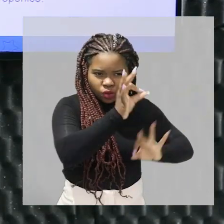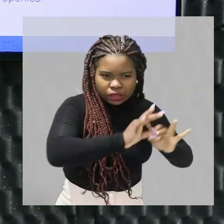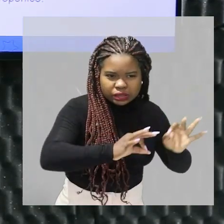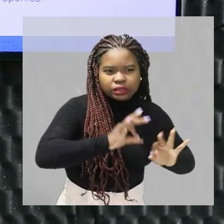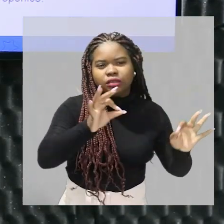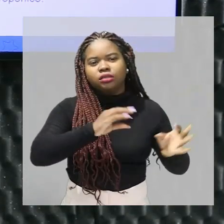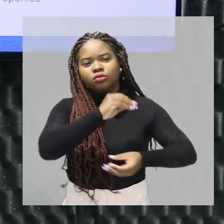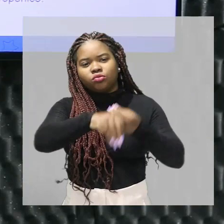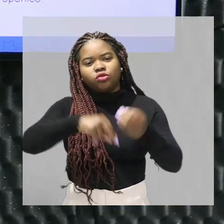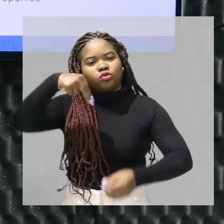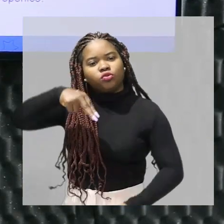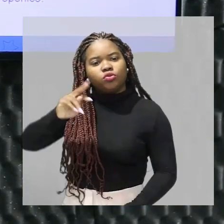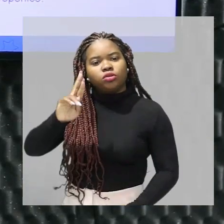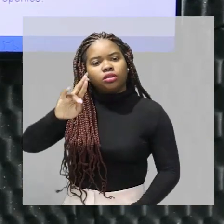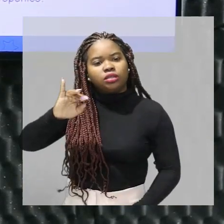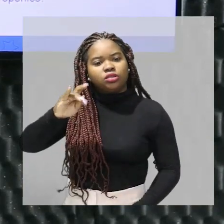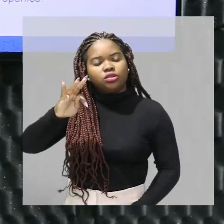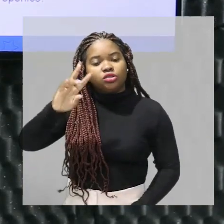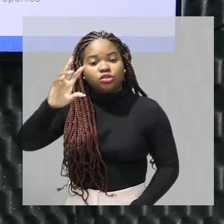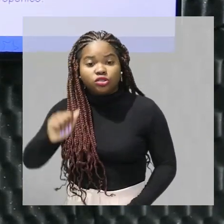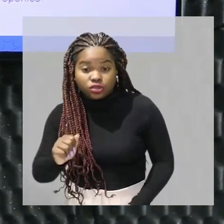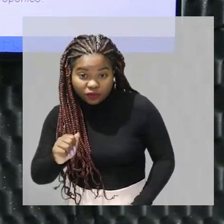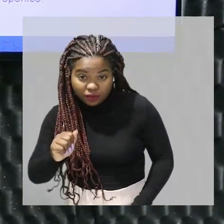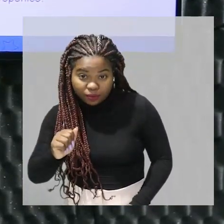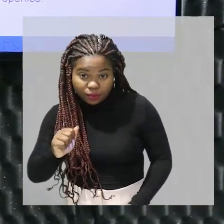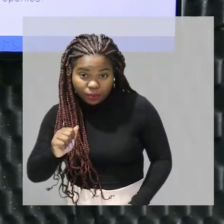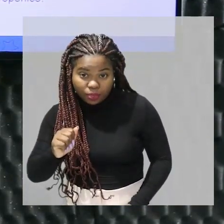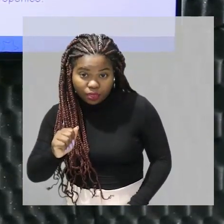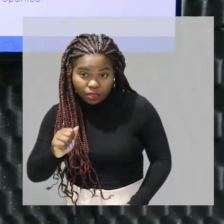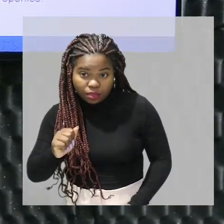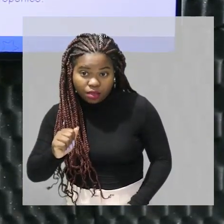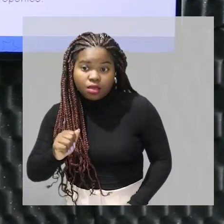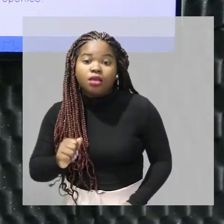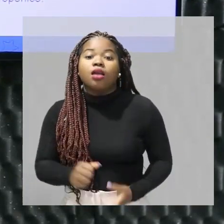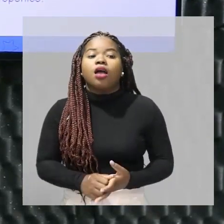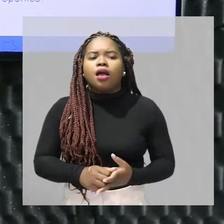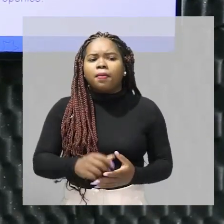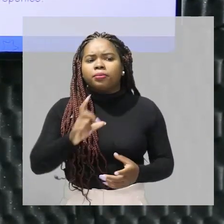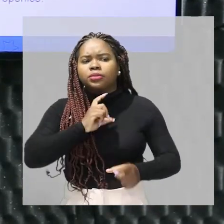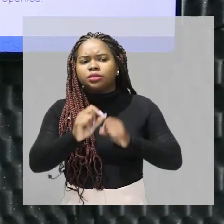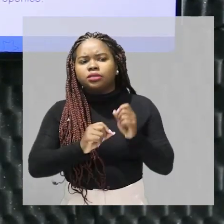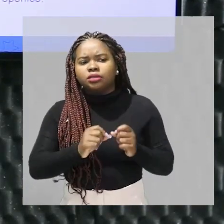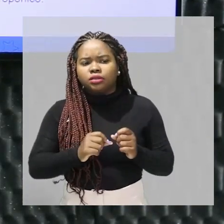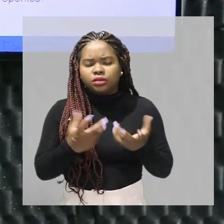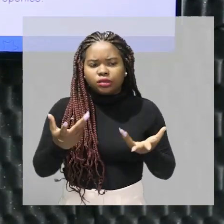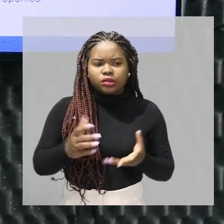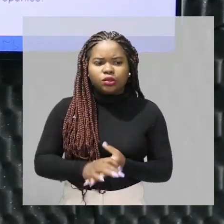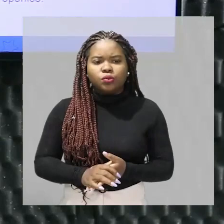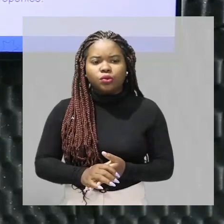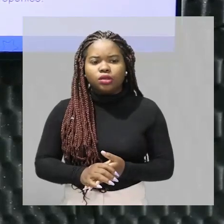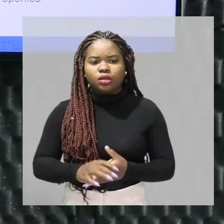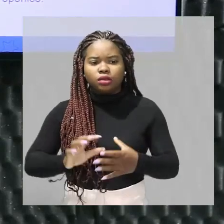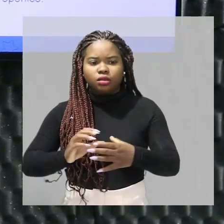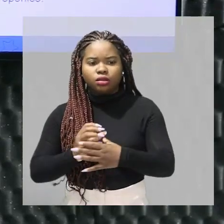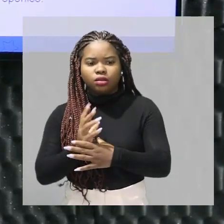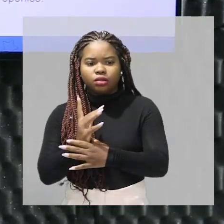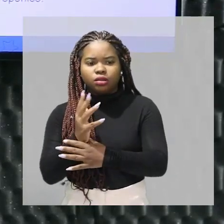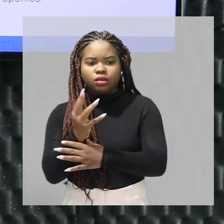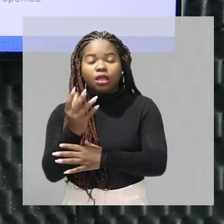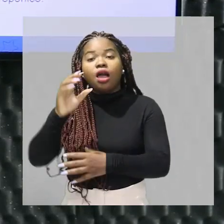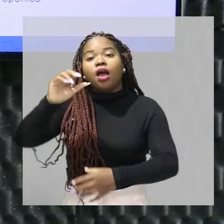nutritiva e a absorção dos nutrientes pelas plantas. Para o cultivo de alface, e aí nós temos